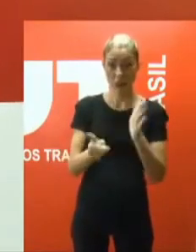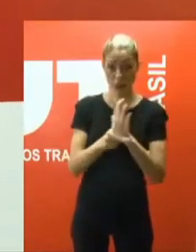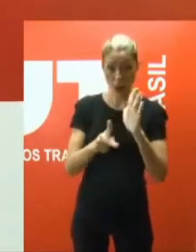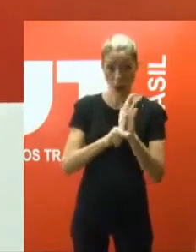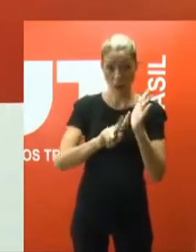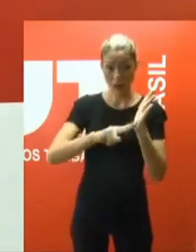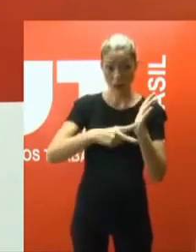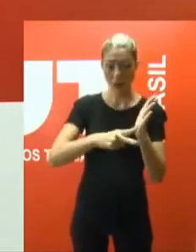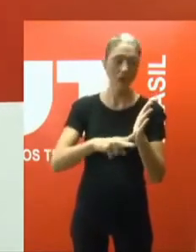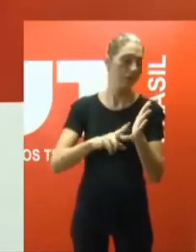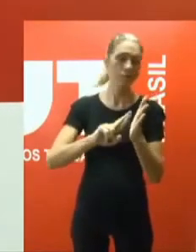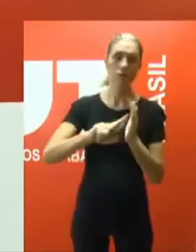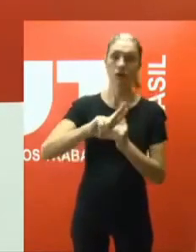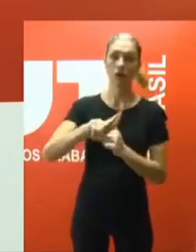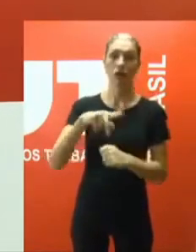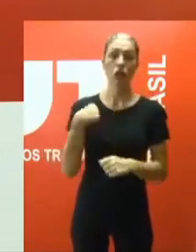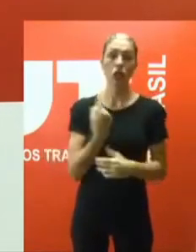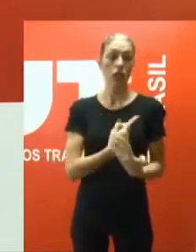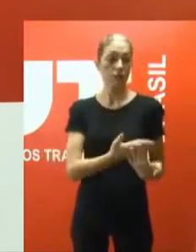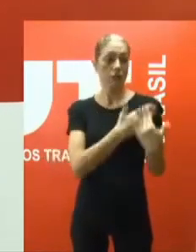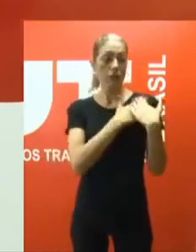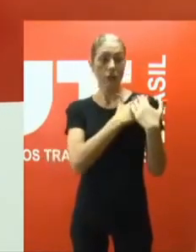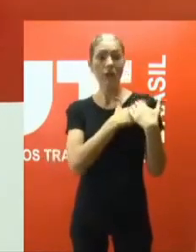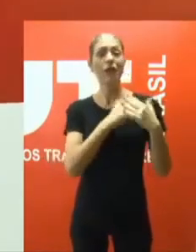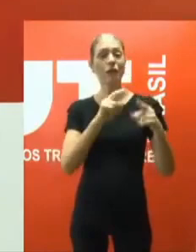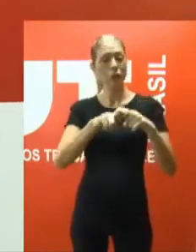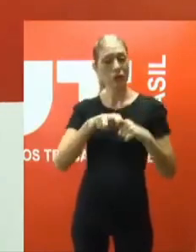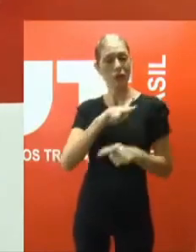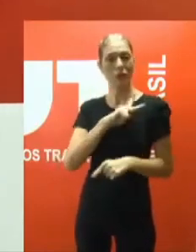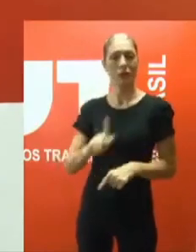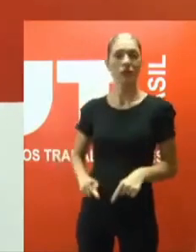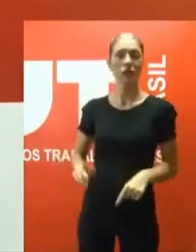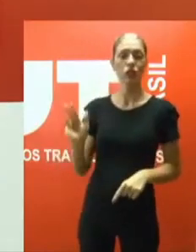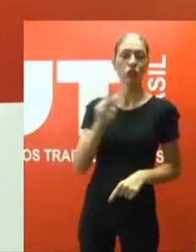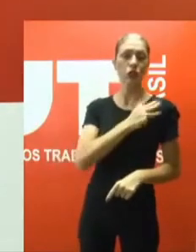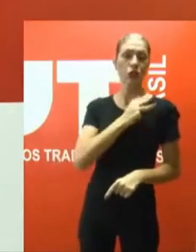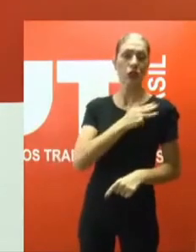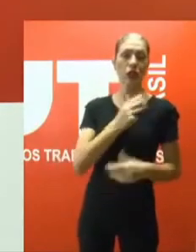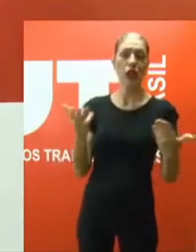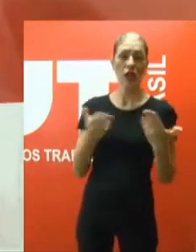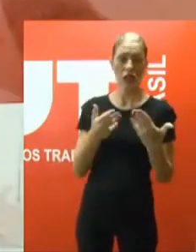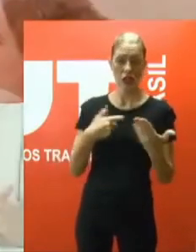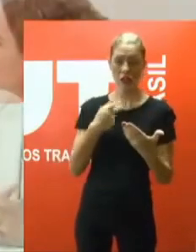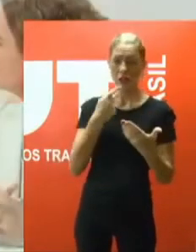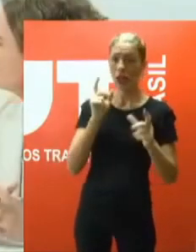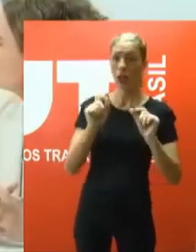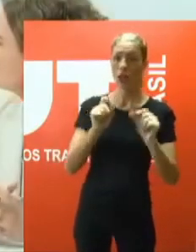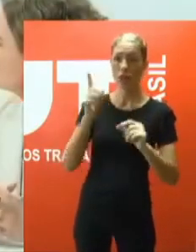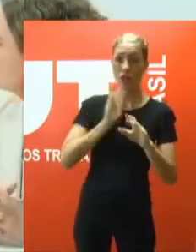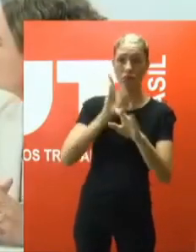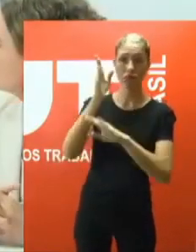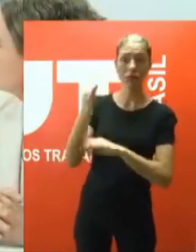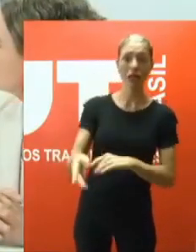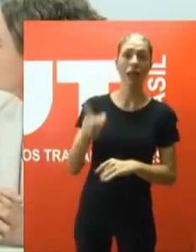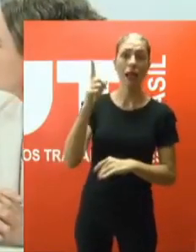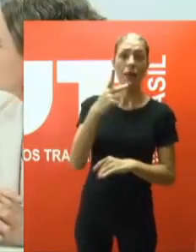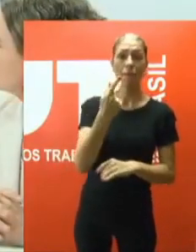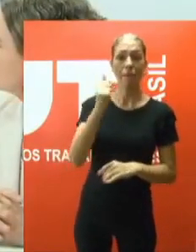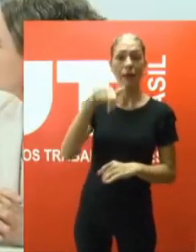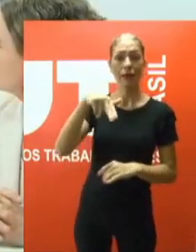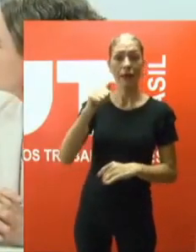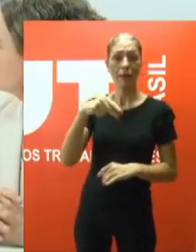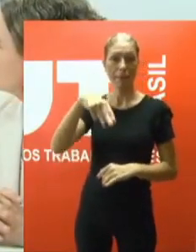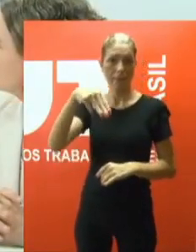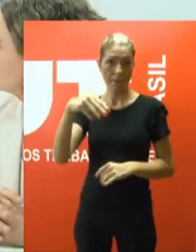não permitir isso. Então, presidente Lula, nós estaremos agora no Panamá, e quero terminar com isso, com 163 pessoas, são